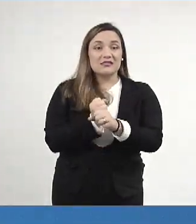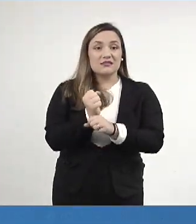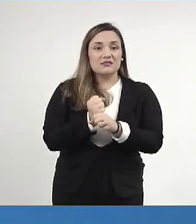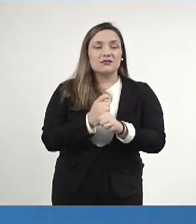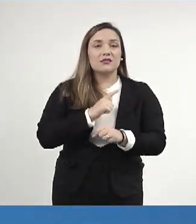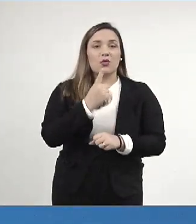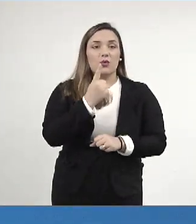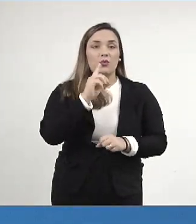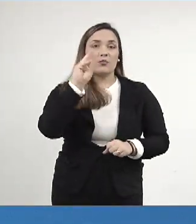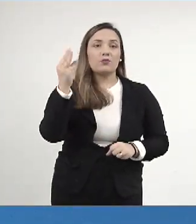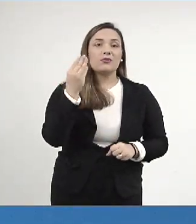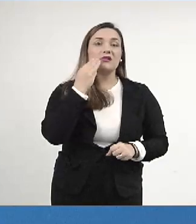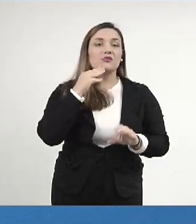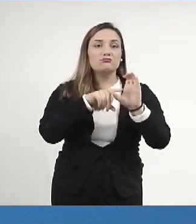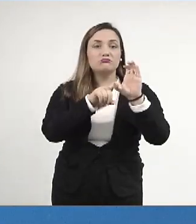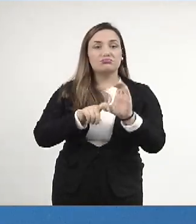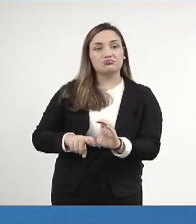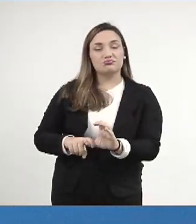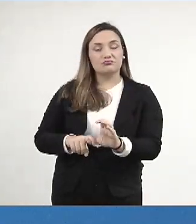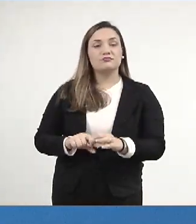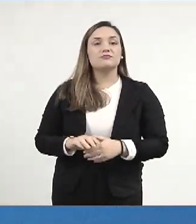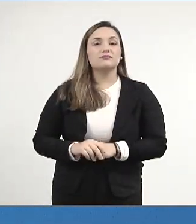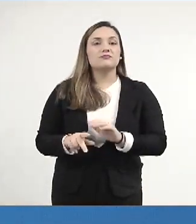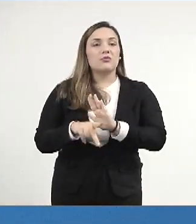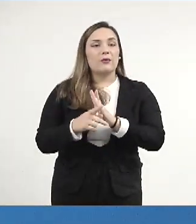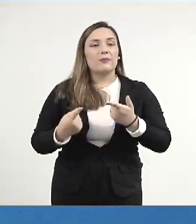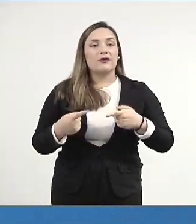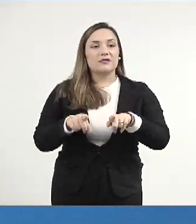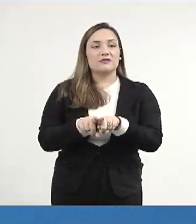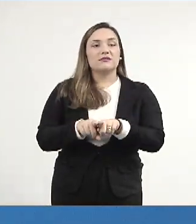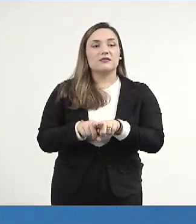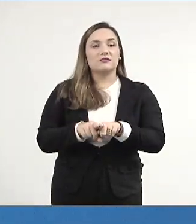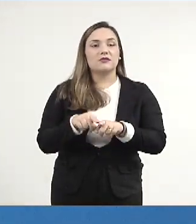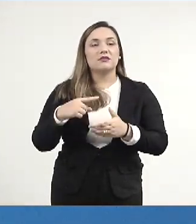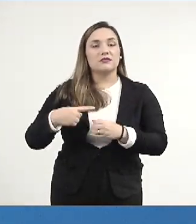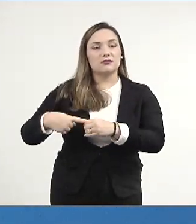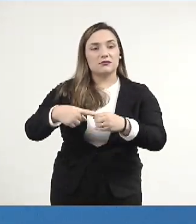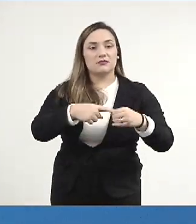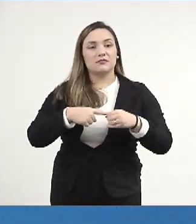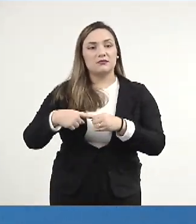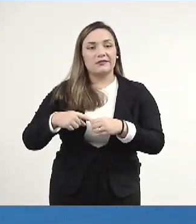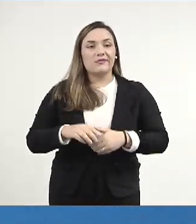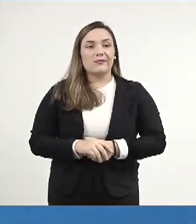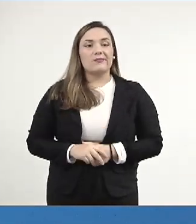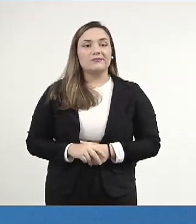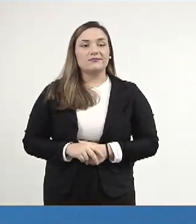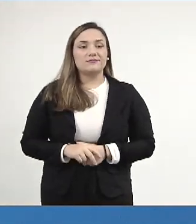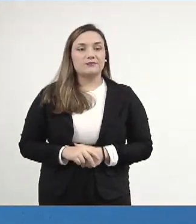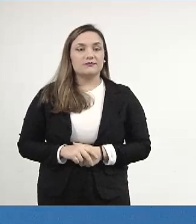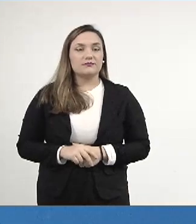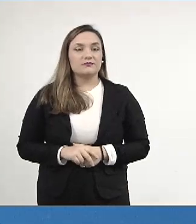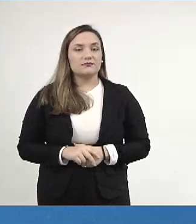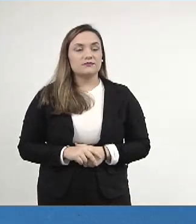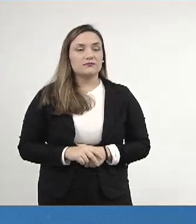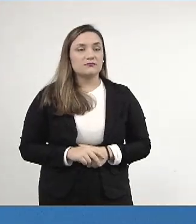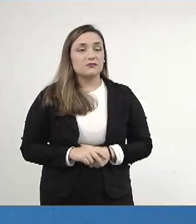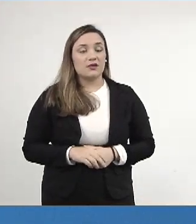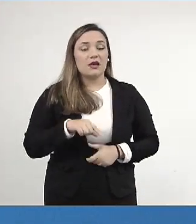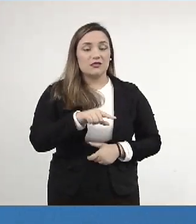1.400.000 reais em débito com esse hospital de convênio do município. Então, na verdade, esse dinheiro está sendo